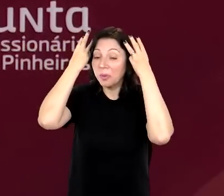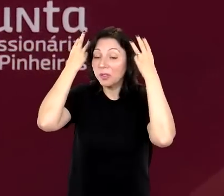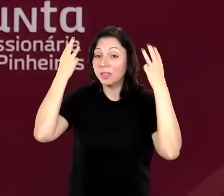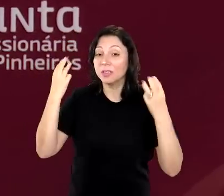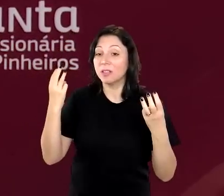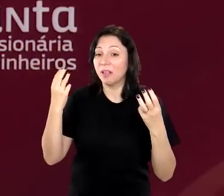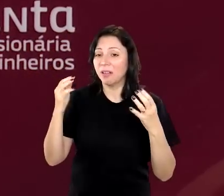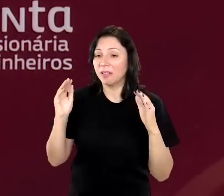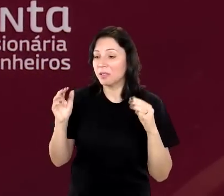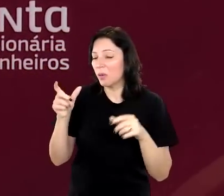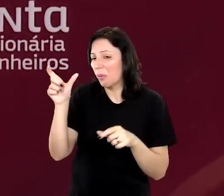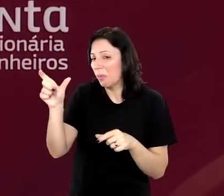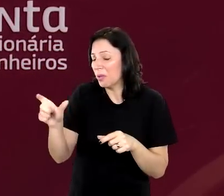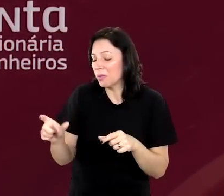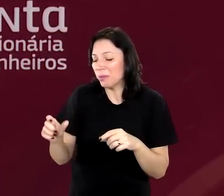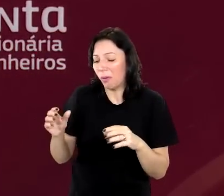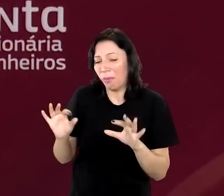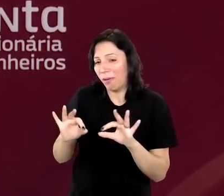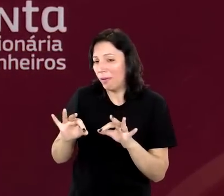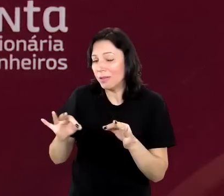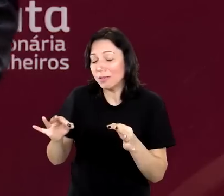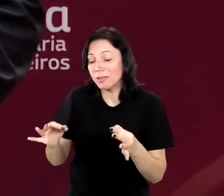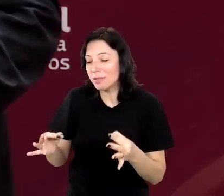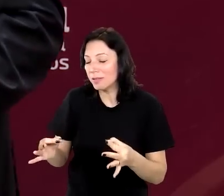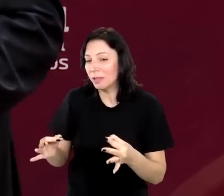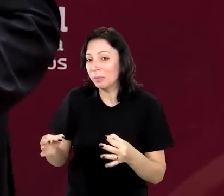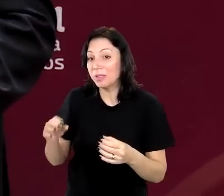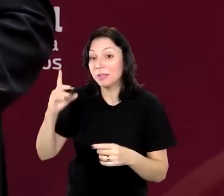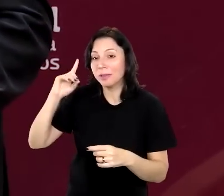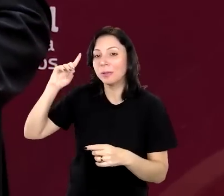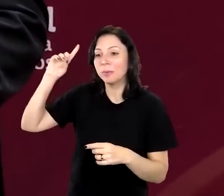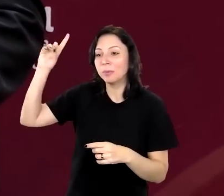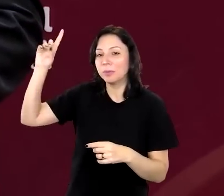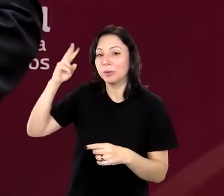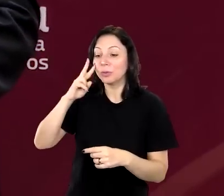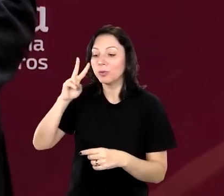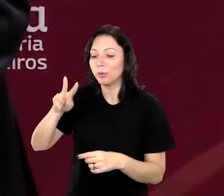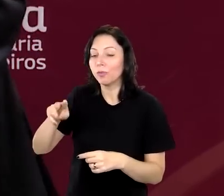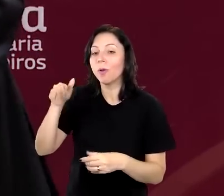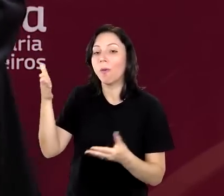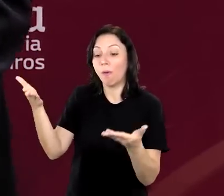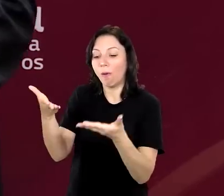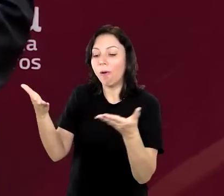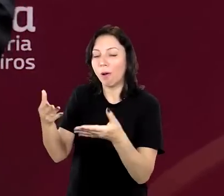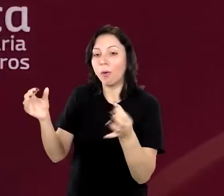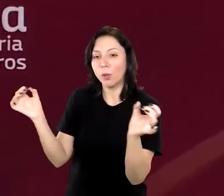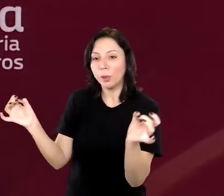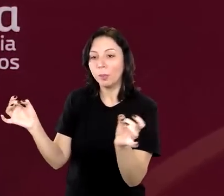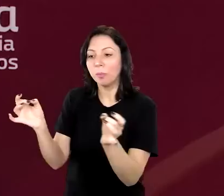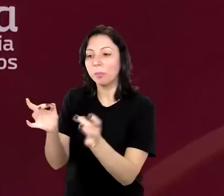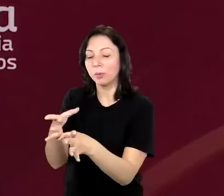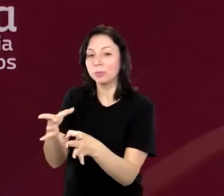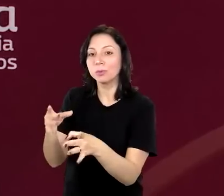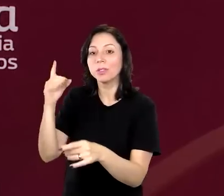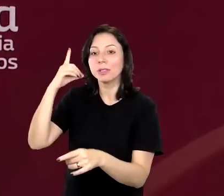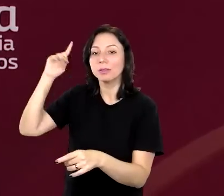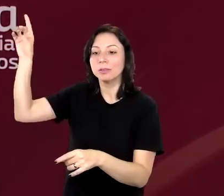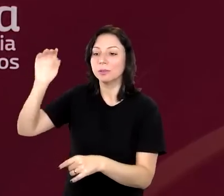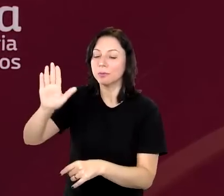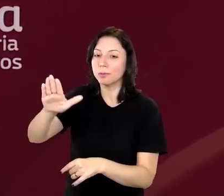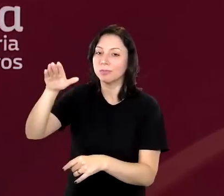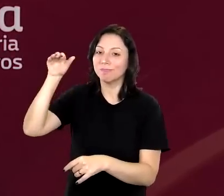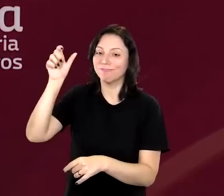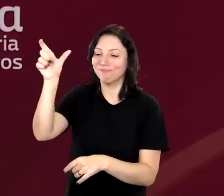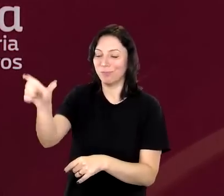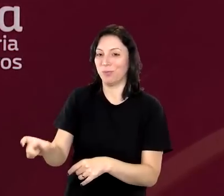tudo. E aos 80 anos ele é chamado. E ele resiste, resiste, resiste, mas Deus diz: olha,